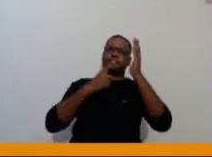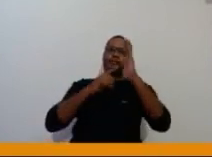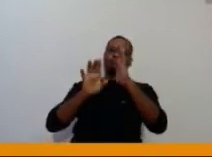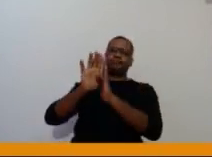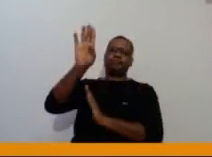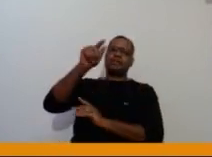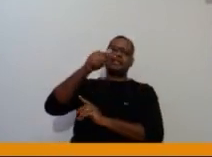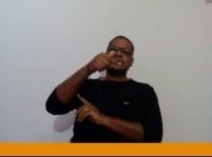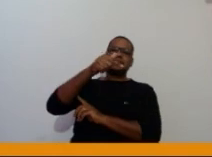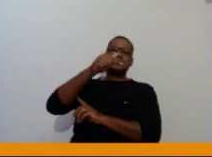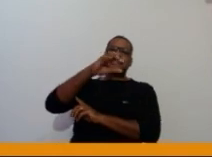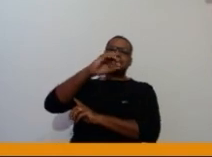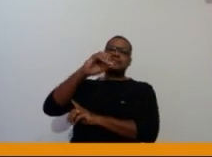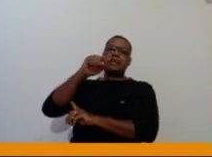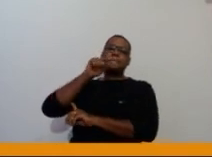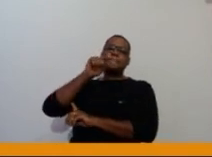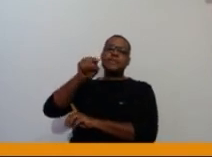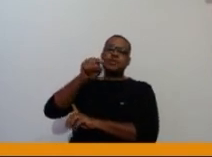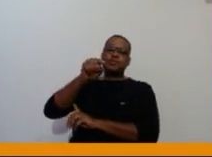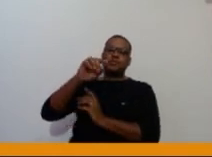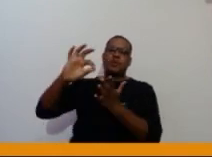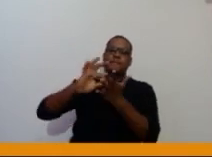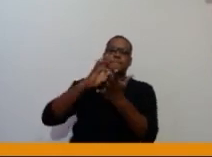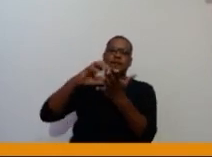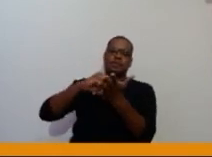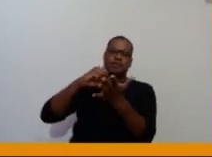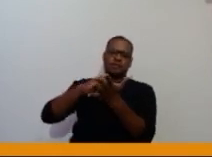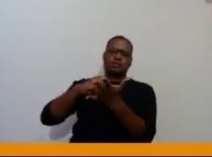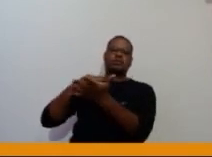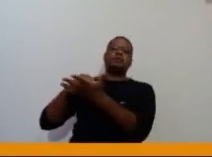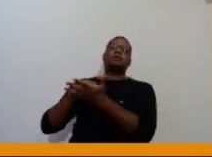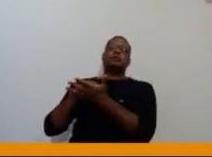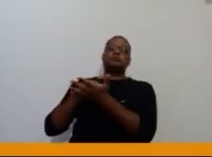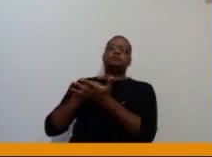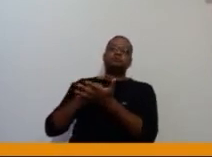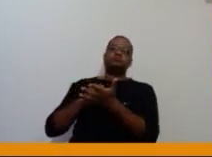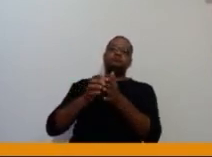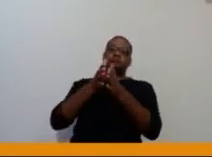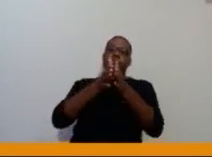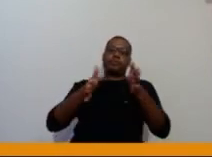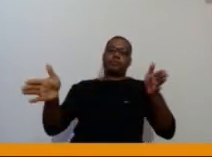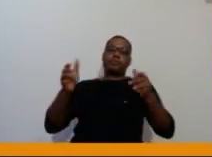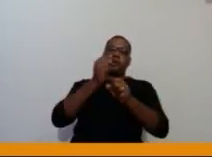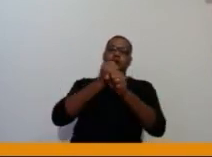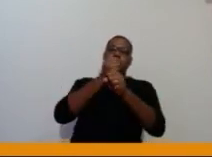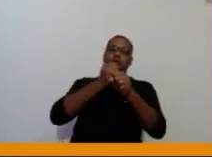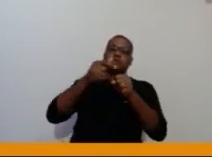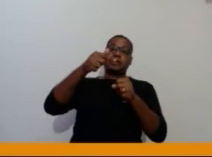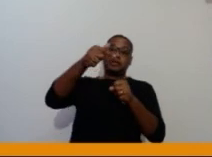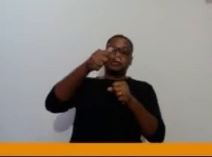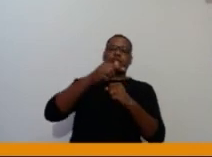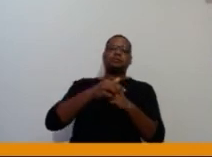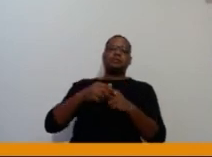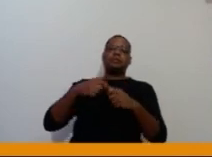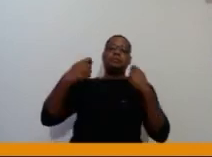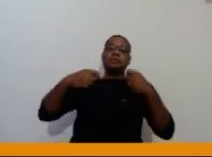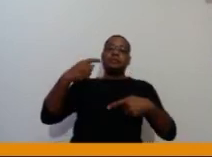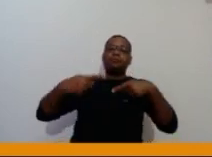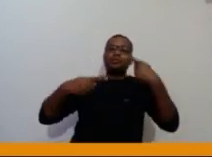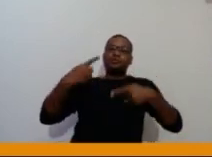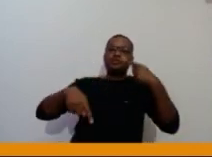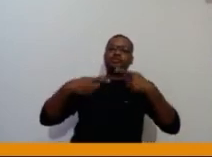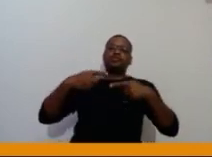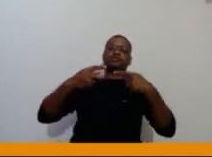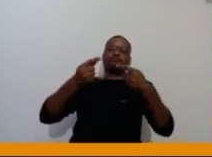acho que o grande desafio é a gente conseguir uma política comercial que a gente consiga diminuir ainda mais o custo, por mais que ele esteja baixo, ele esteja no nível